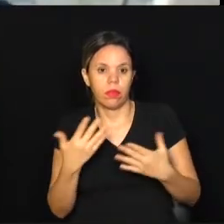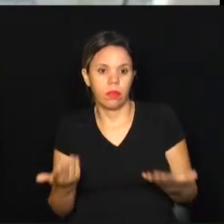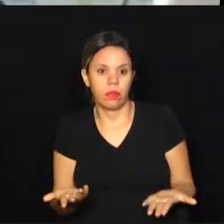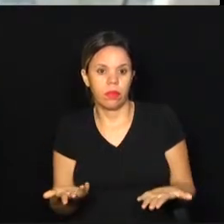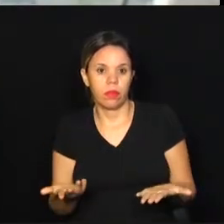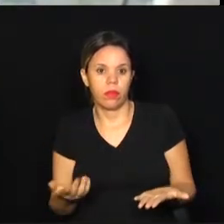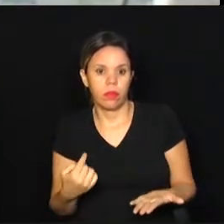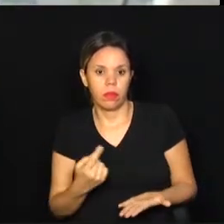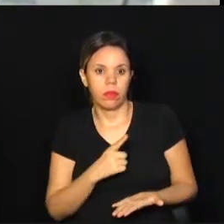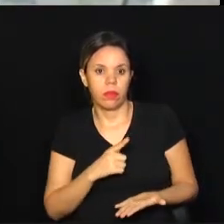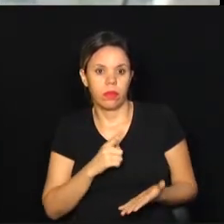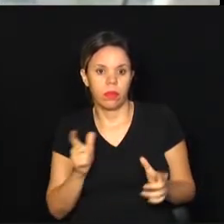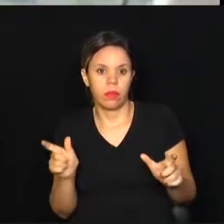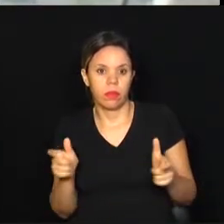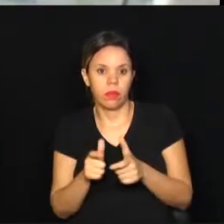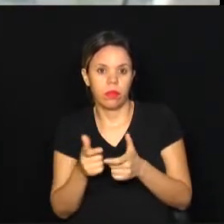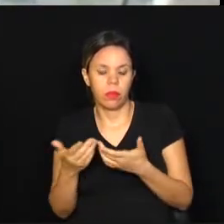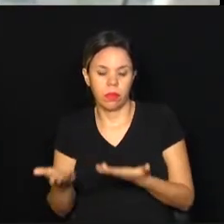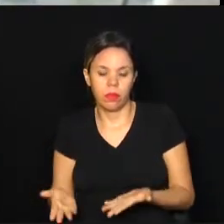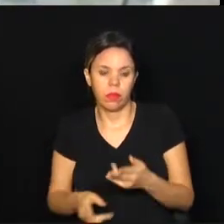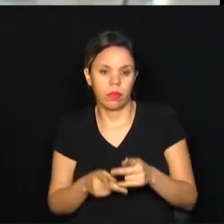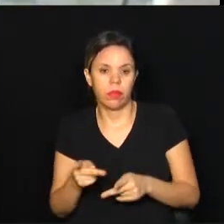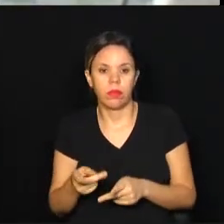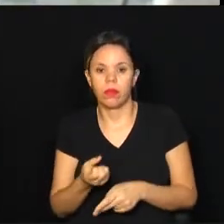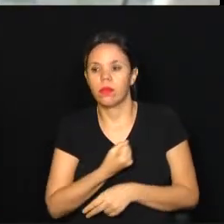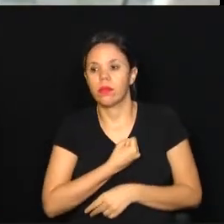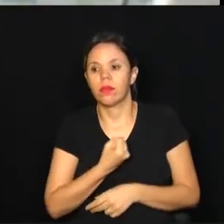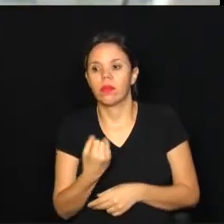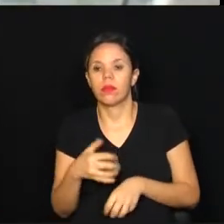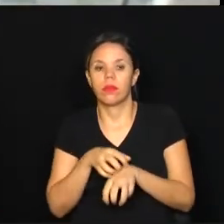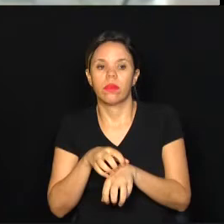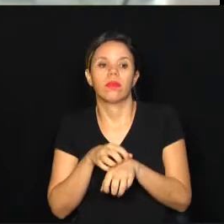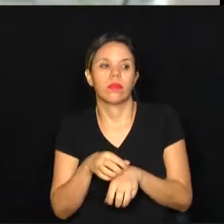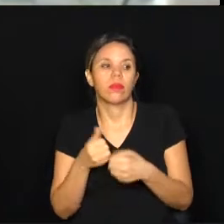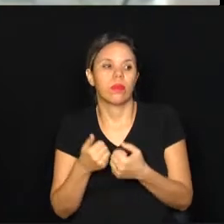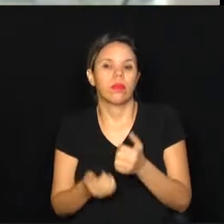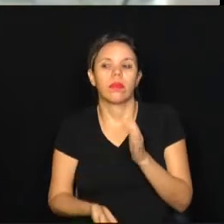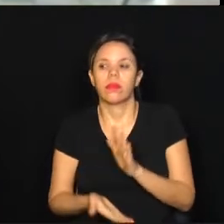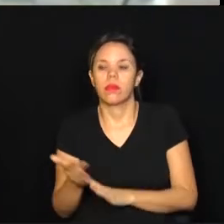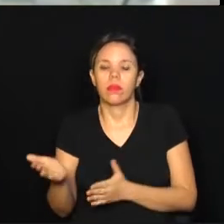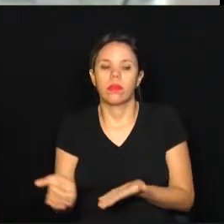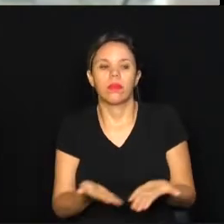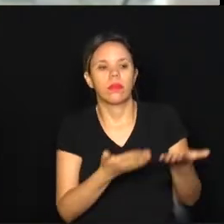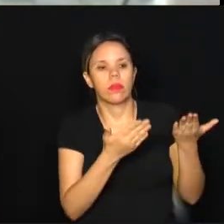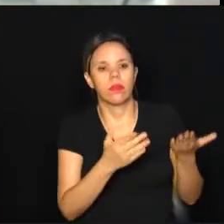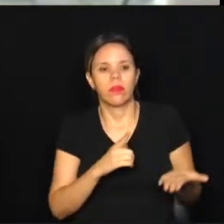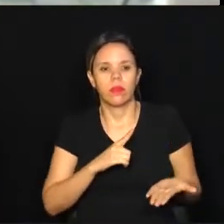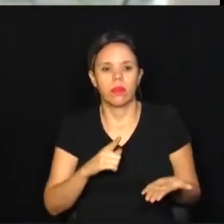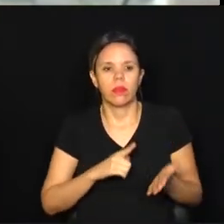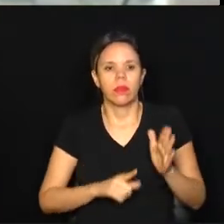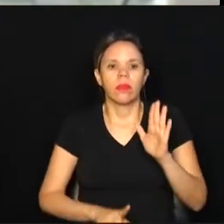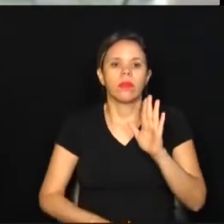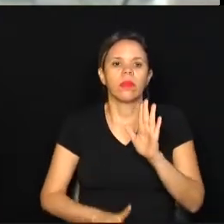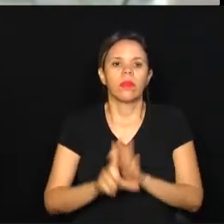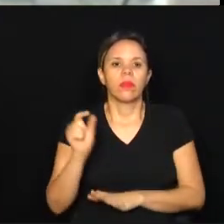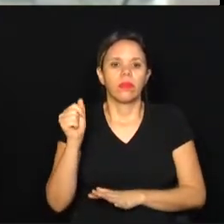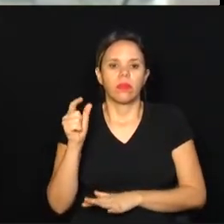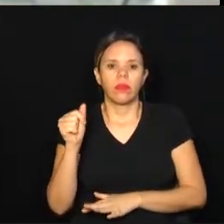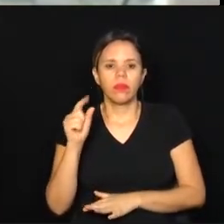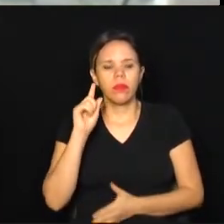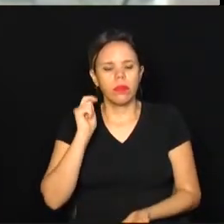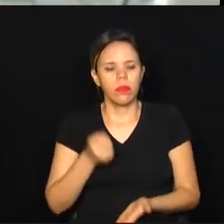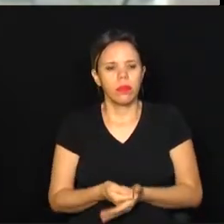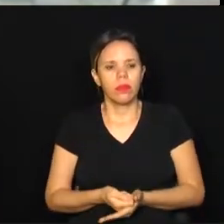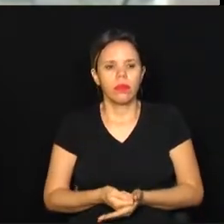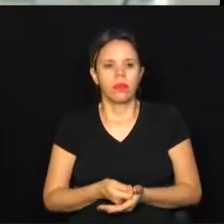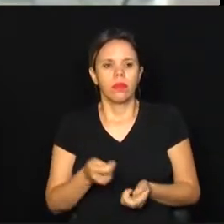portanto, nós vamos diminuir aqui o número de veículos para poder garantir a lucratividade, garantir